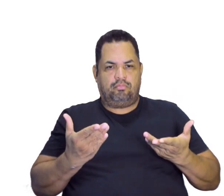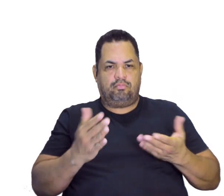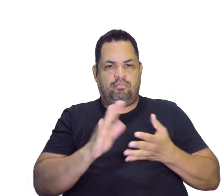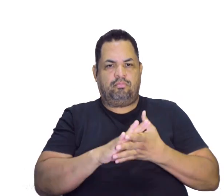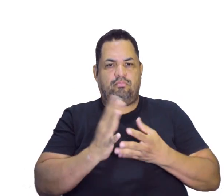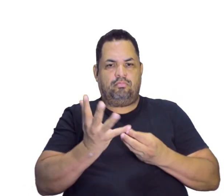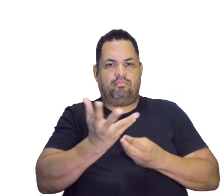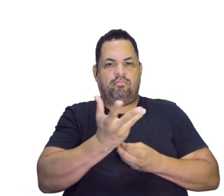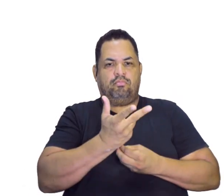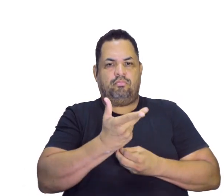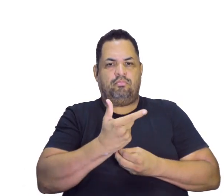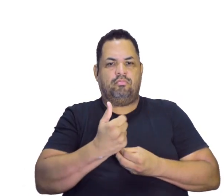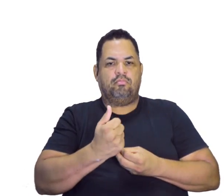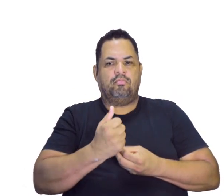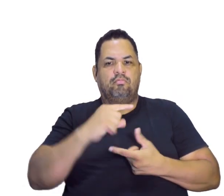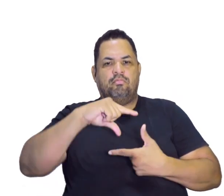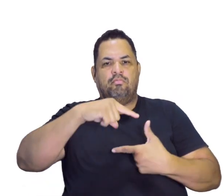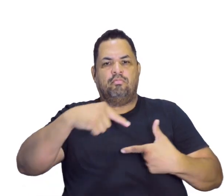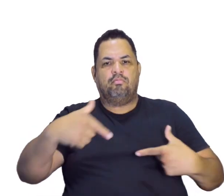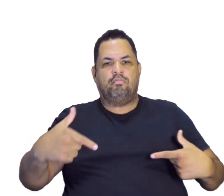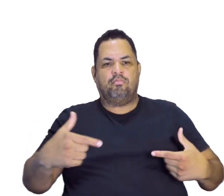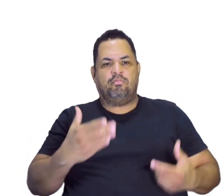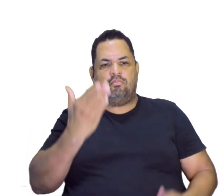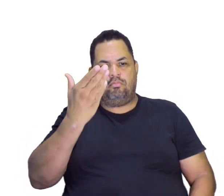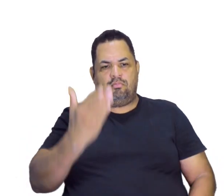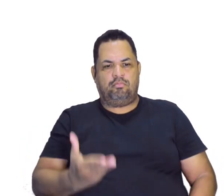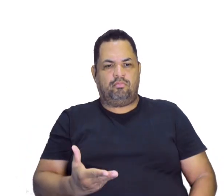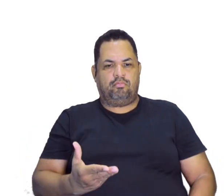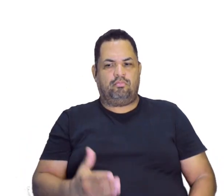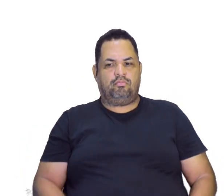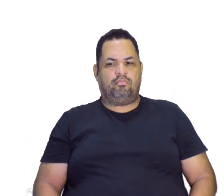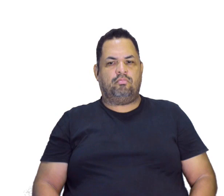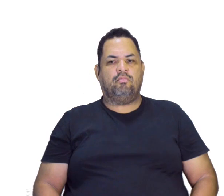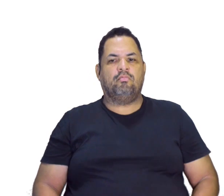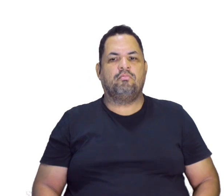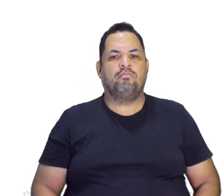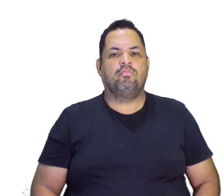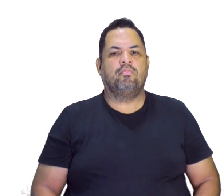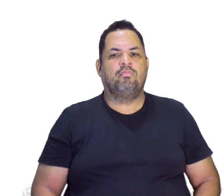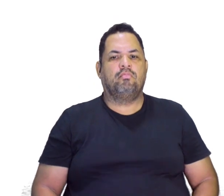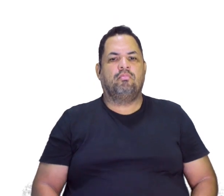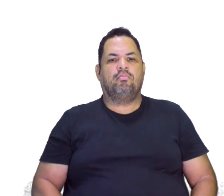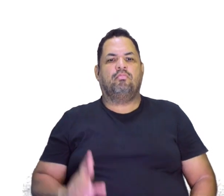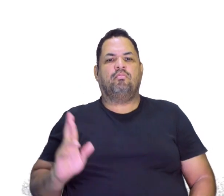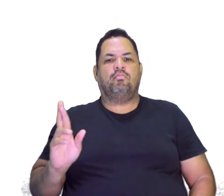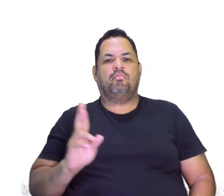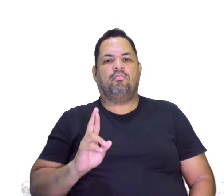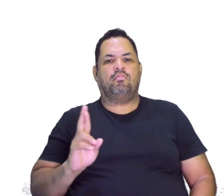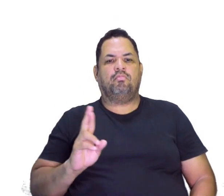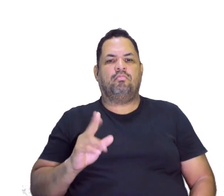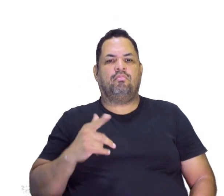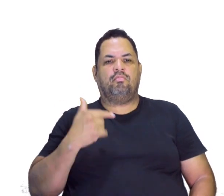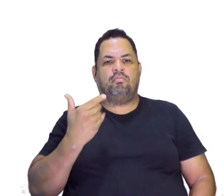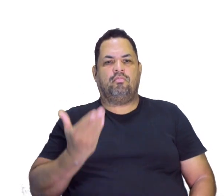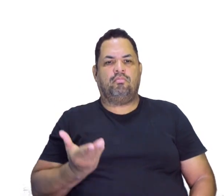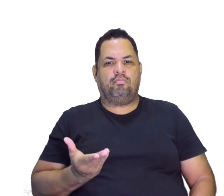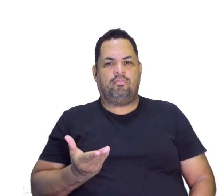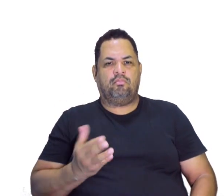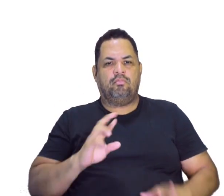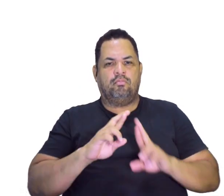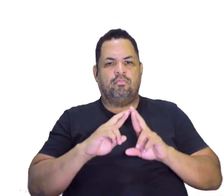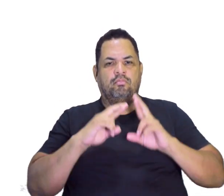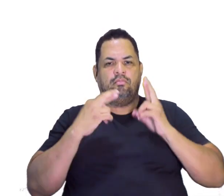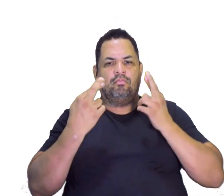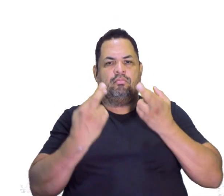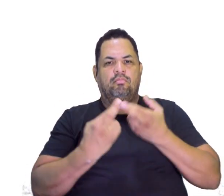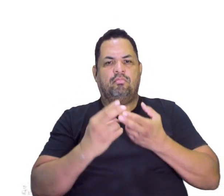artista modernista? Então, entre esses que estão aí citados aí, quem foi que